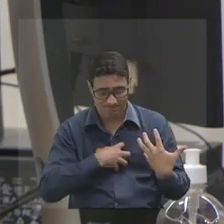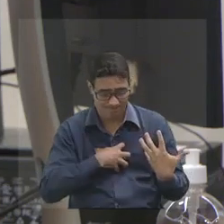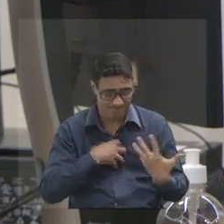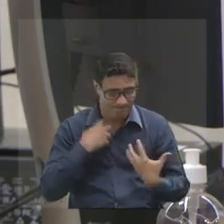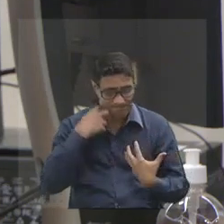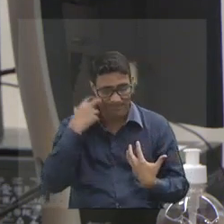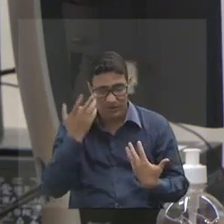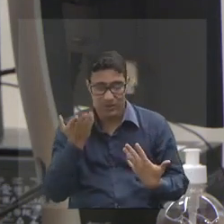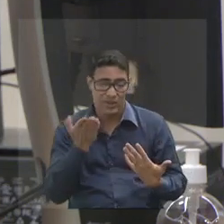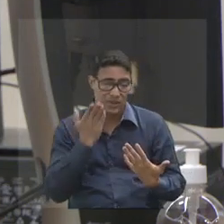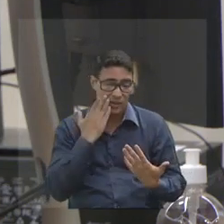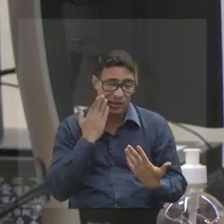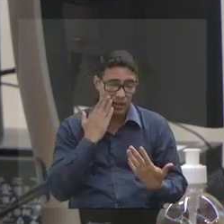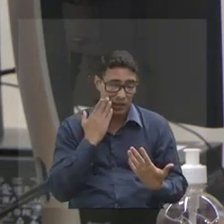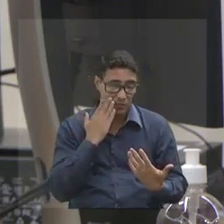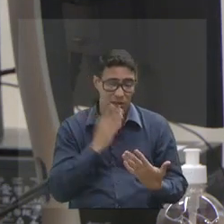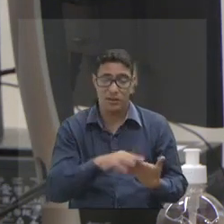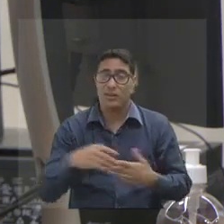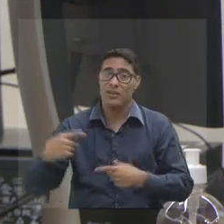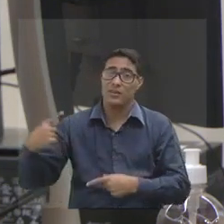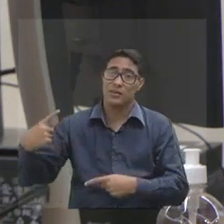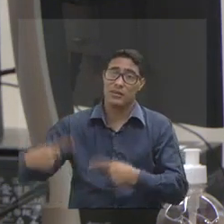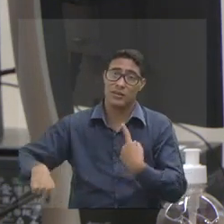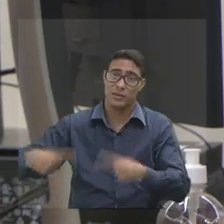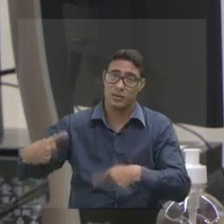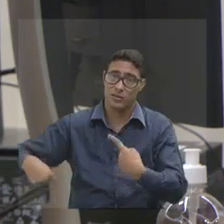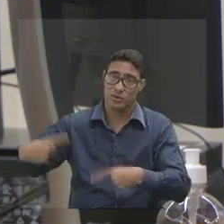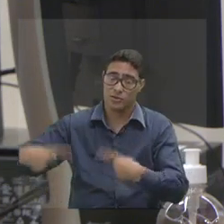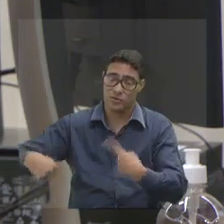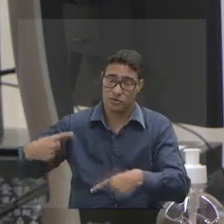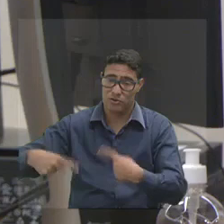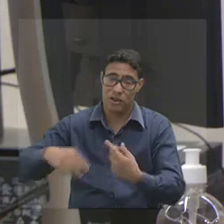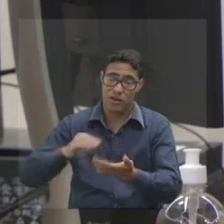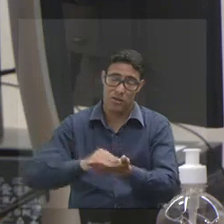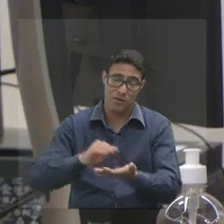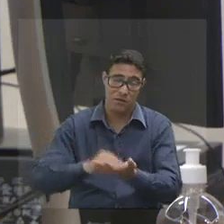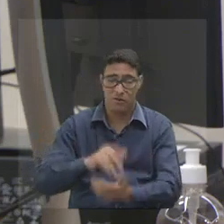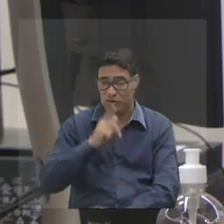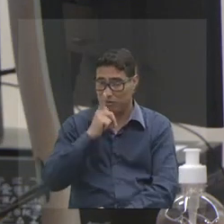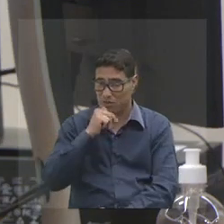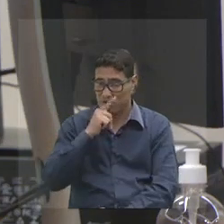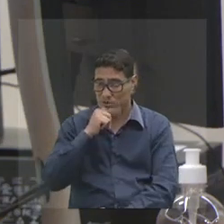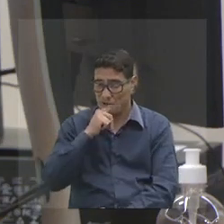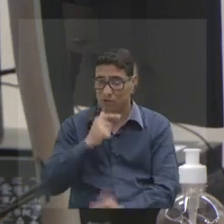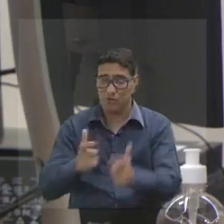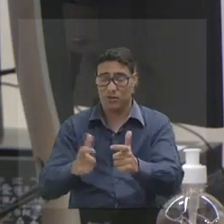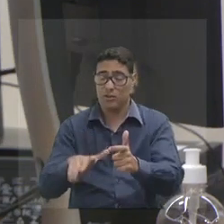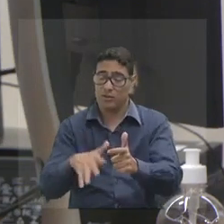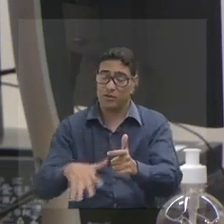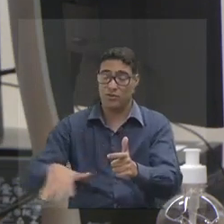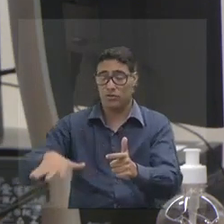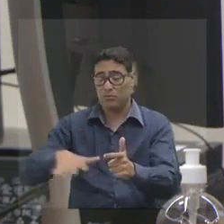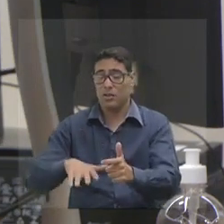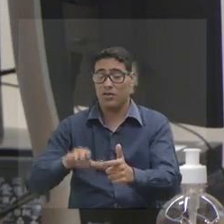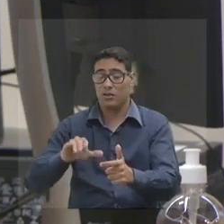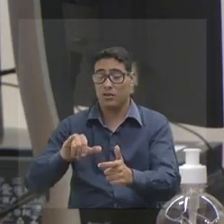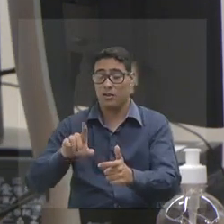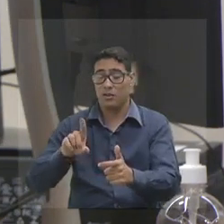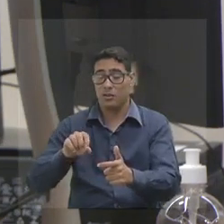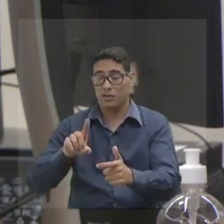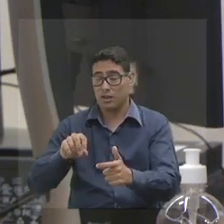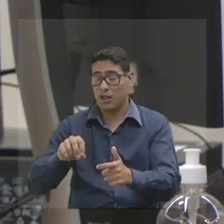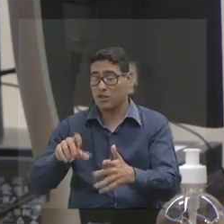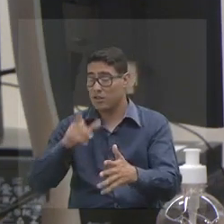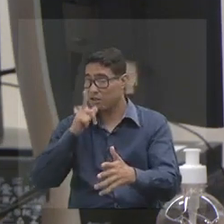que enquanto se discute né a falta de água nenhum bairro das grandes cidades porque Estourou uma rede